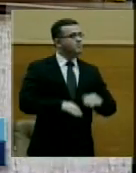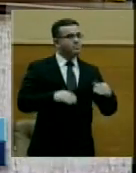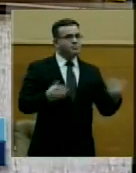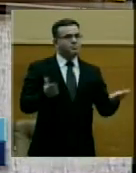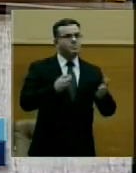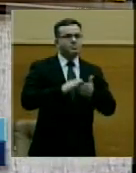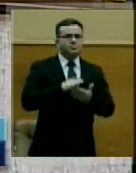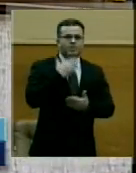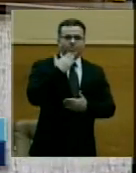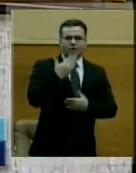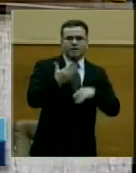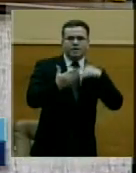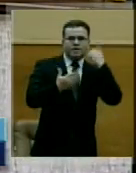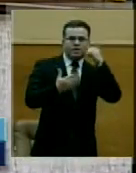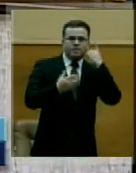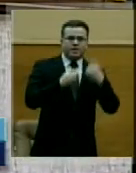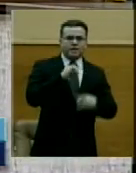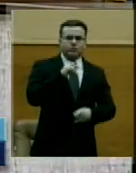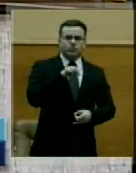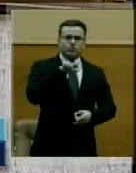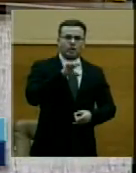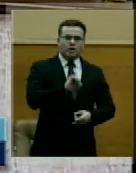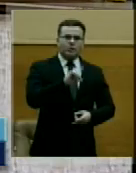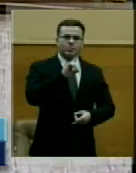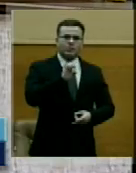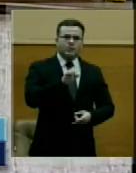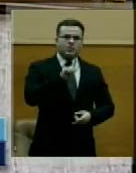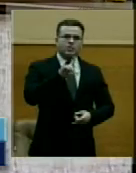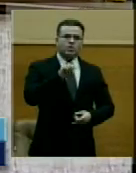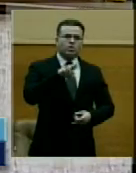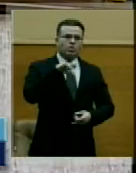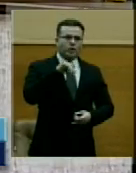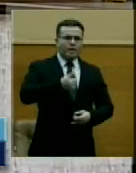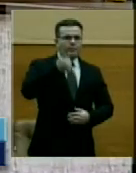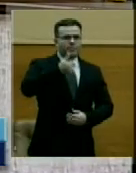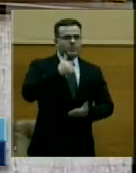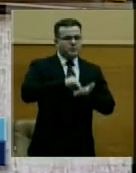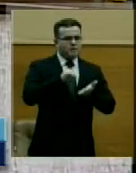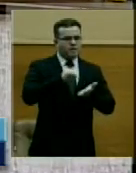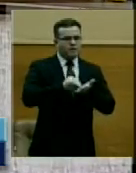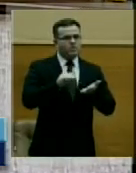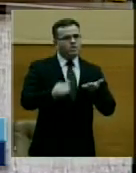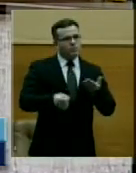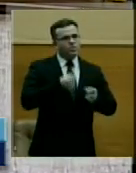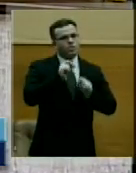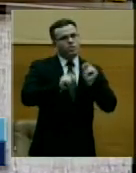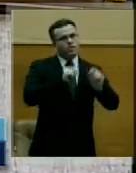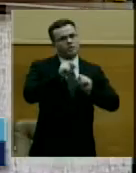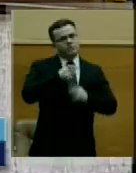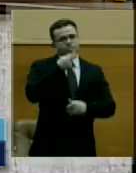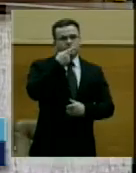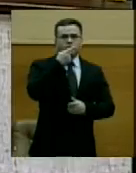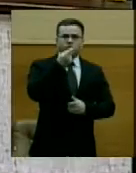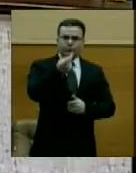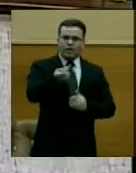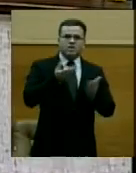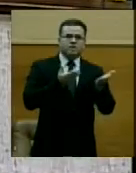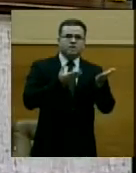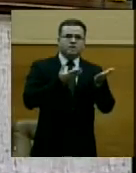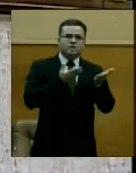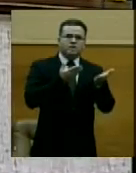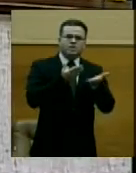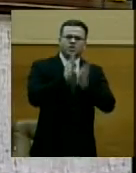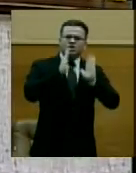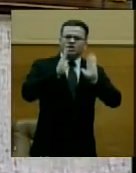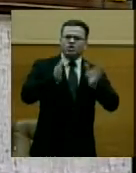Solicito ao deputado Jairo de Glória, primeiro secretário nesta sessão, que faça a leitura das decisões aprovadas pela Comissão